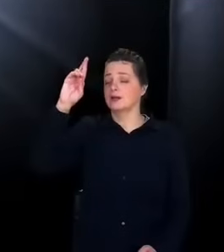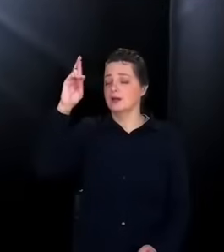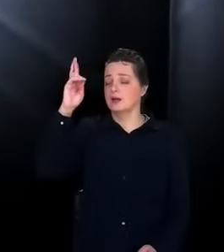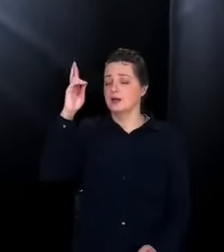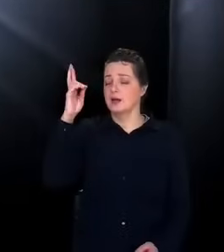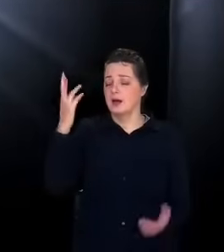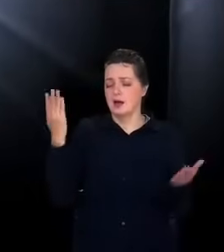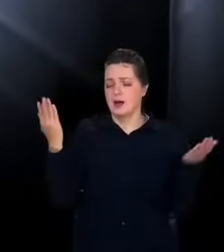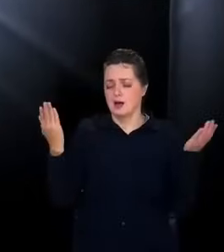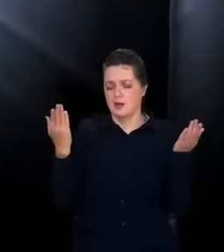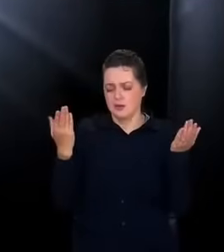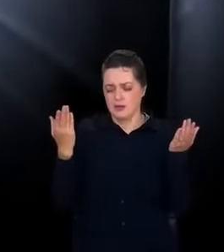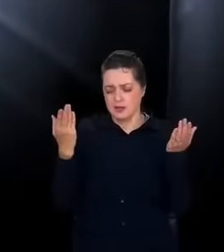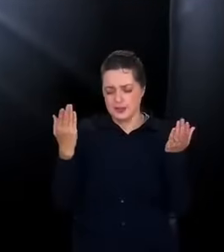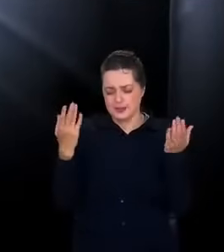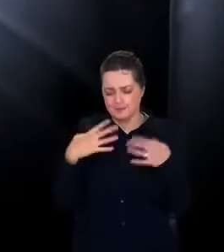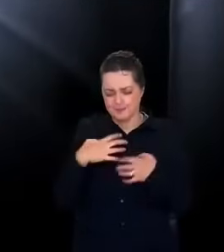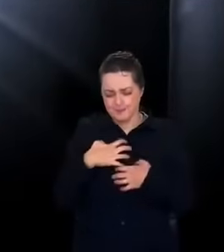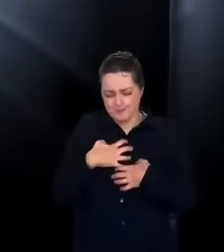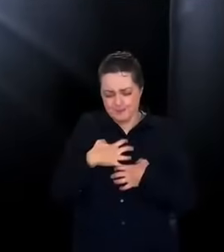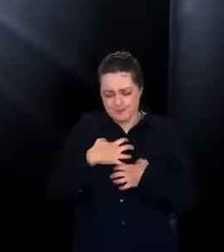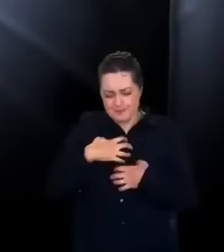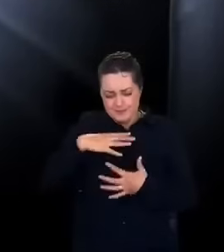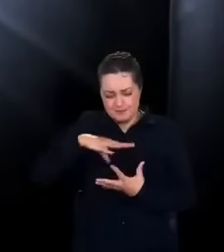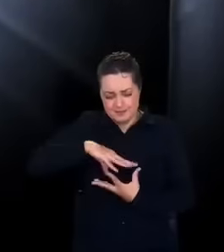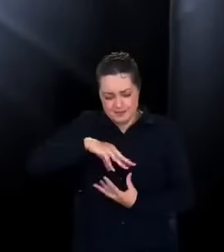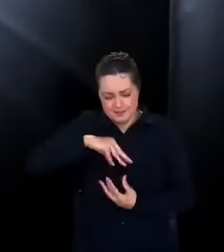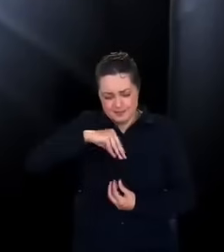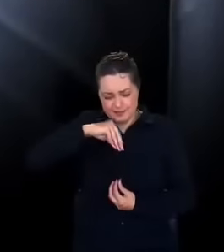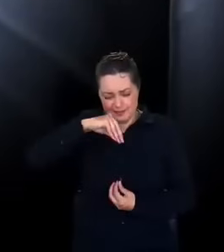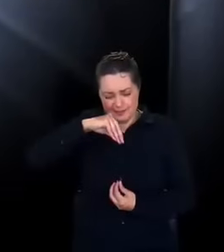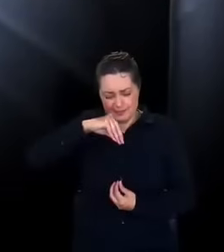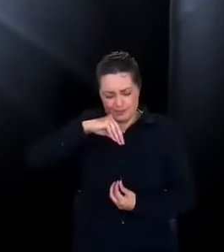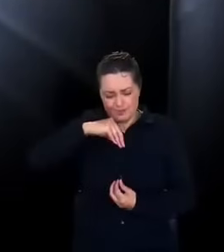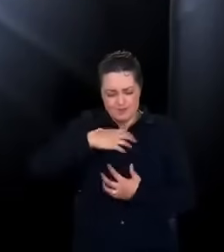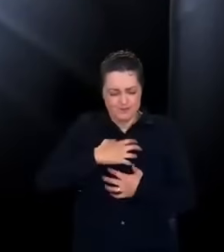Senhor. A minha está tão